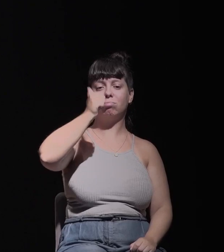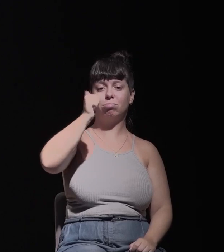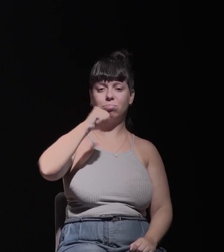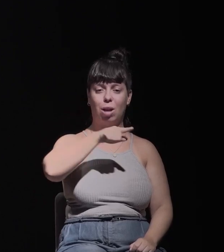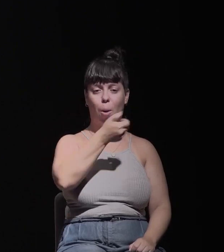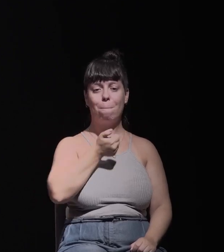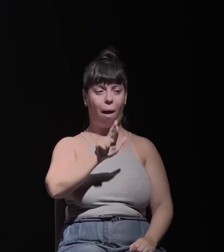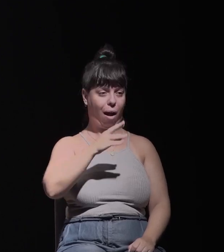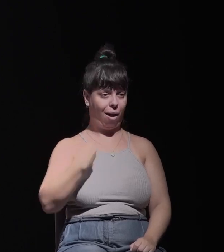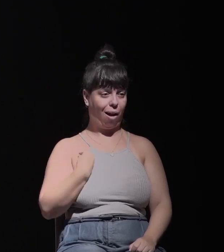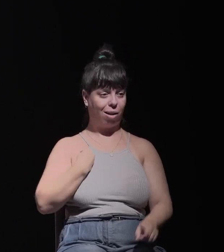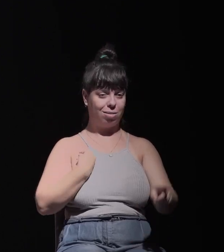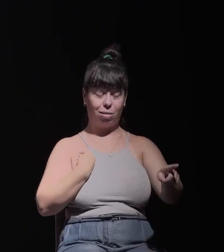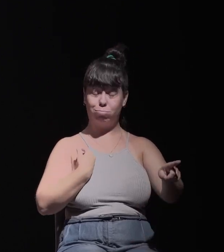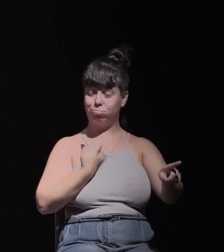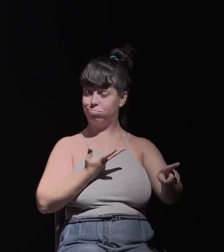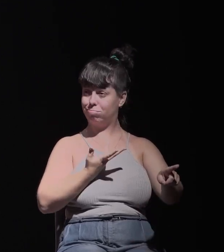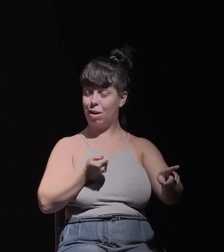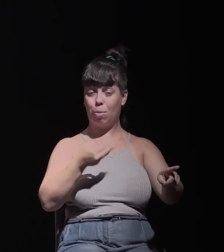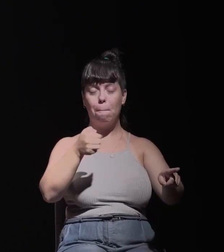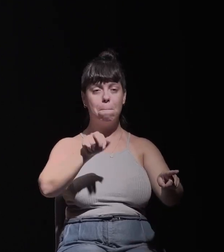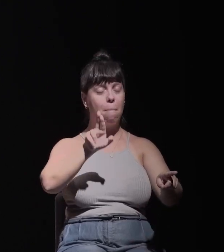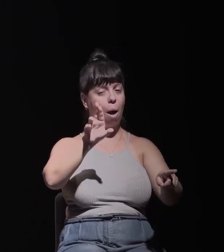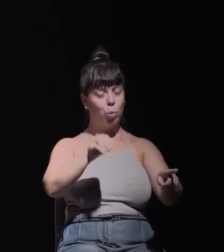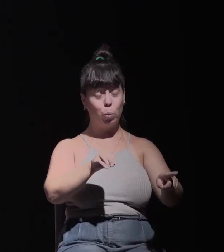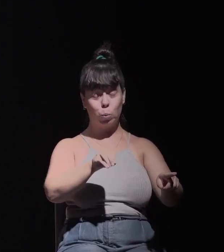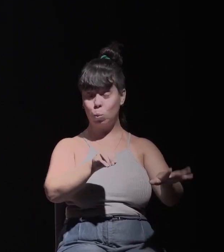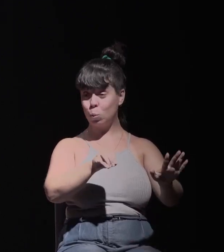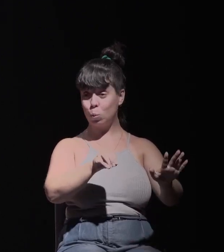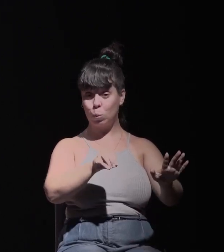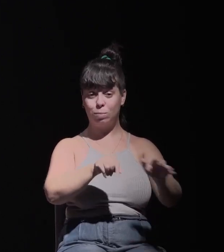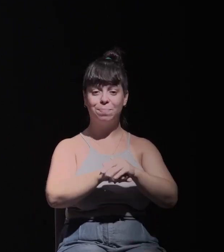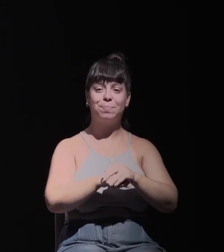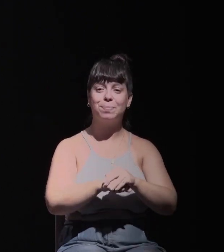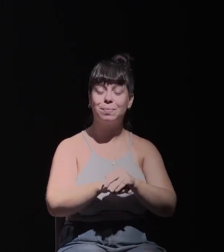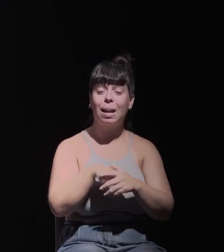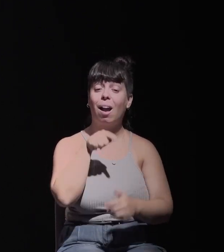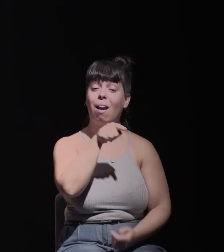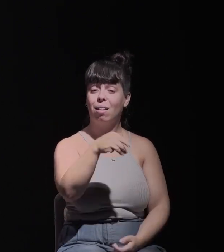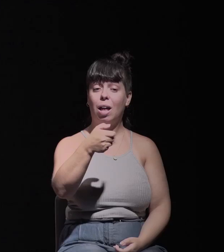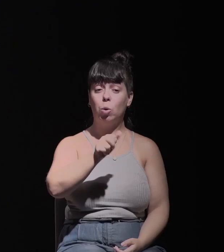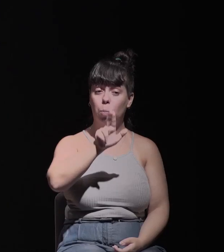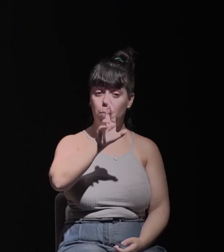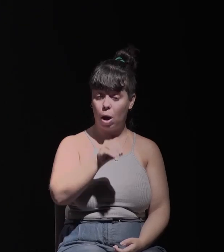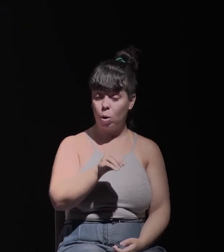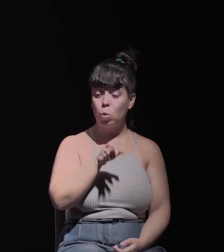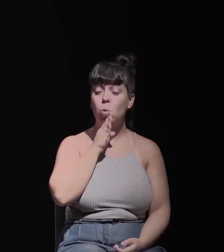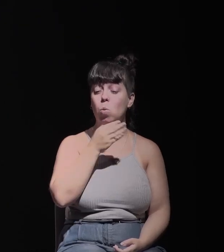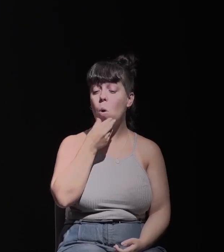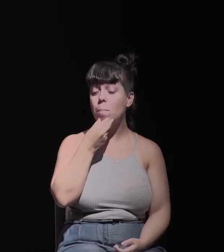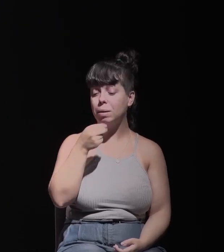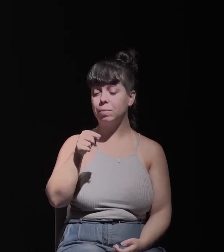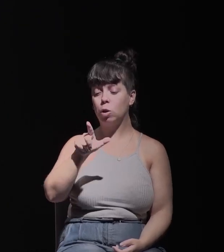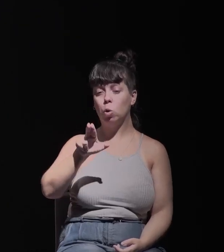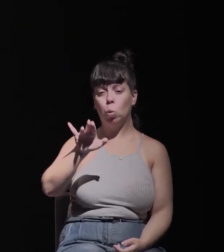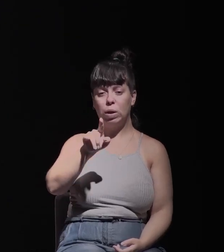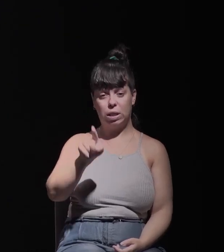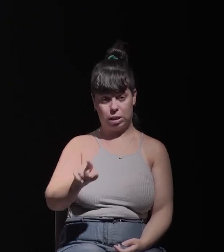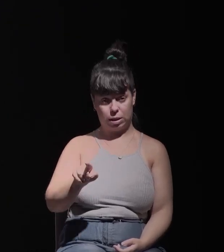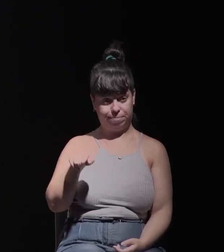que tem ali embaixo. Maravilhoso, o Mauro é um... E no Mauro eu conheci o Seu Luiz. E o